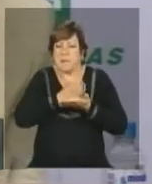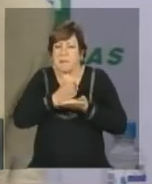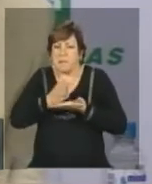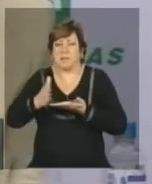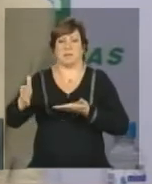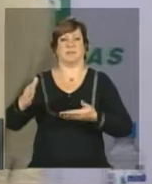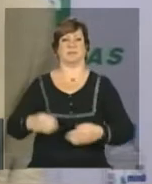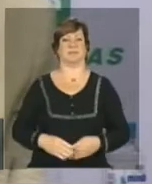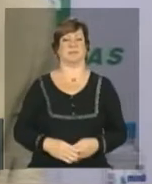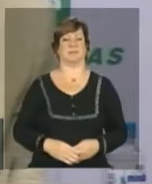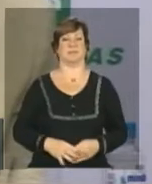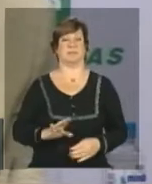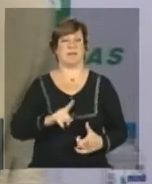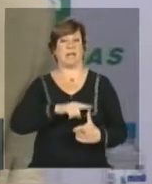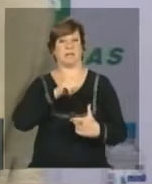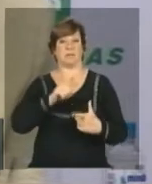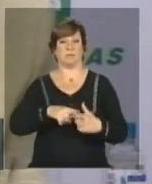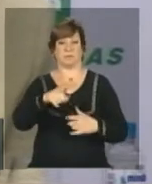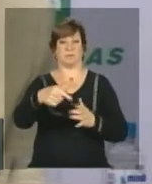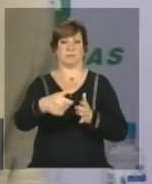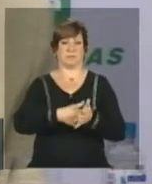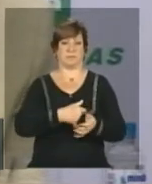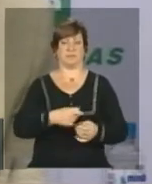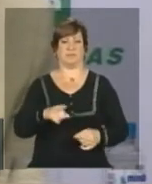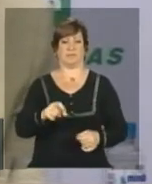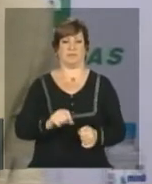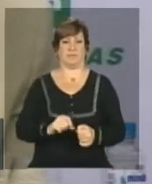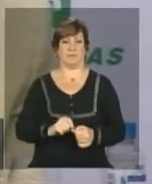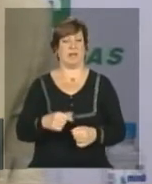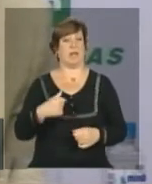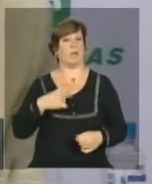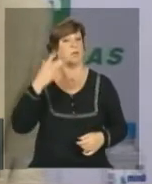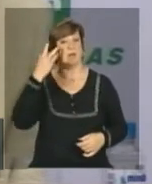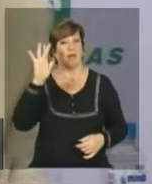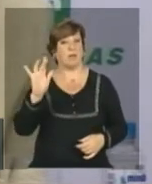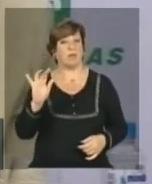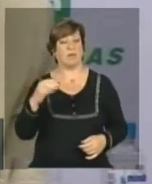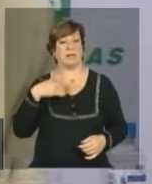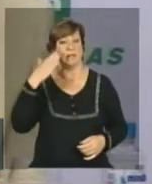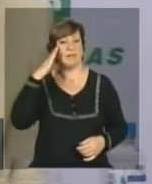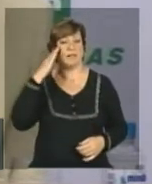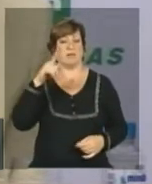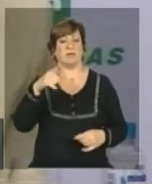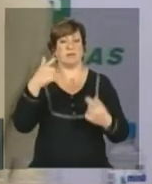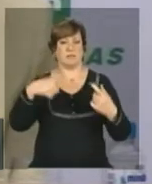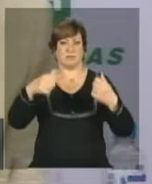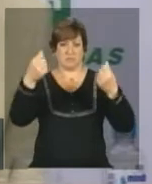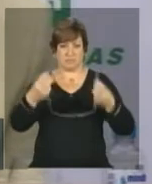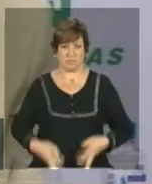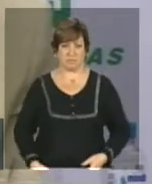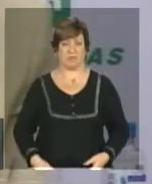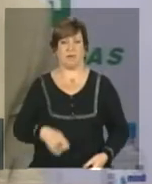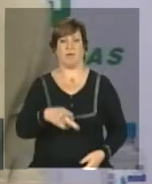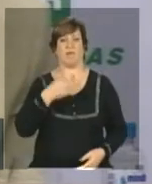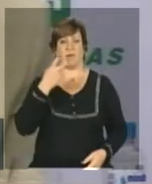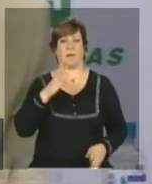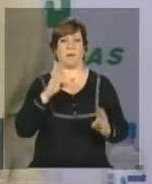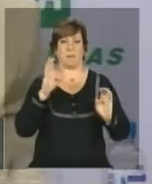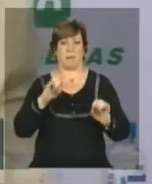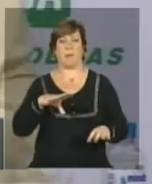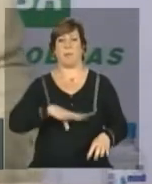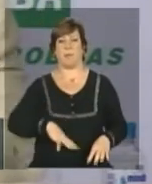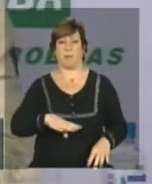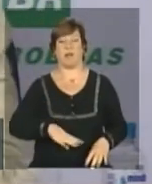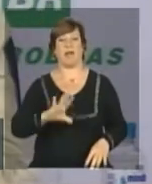detalhadamente. A segunda pergunta que você me fez, eu não entendi. Eu queria que você me explicasse. Mas você falou muito bem o